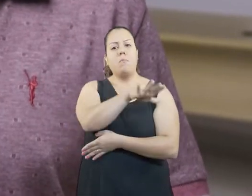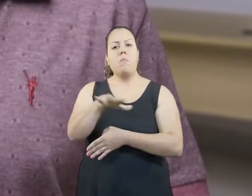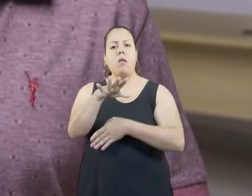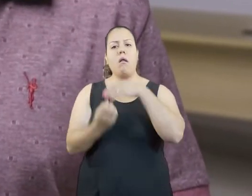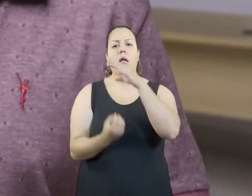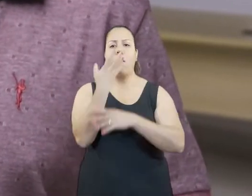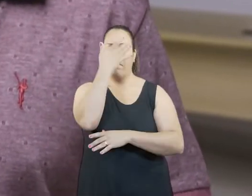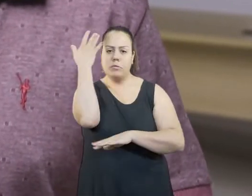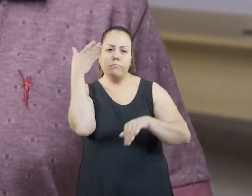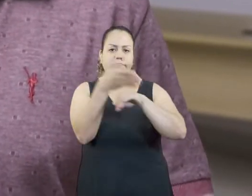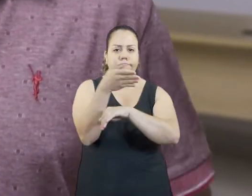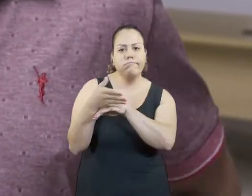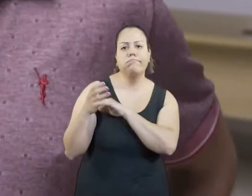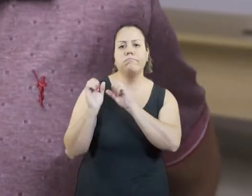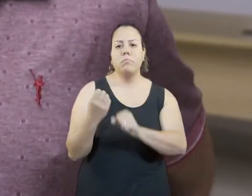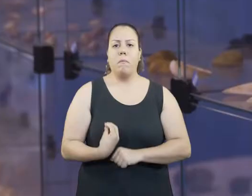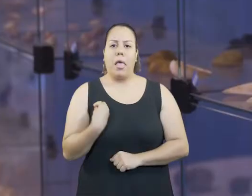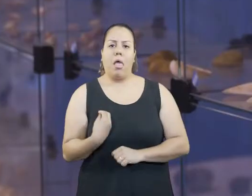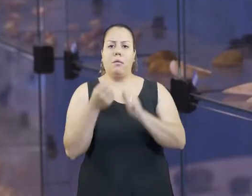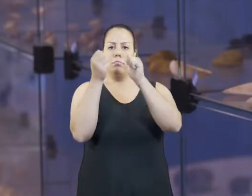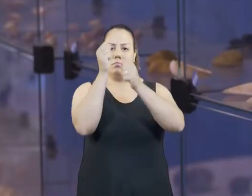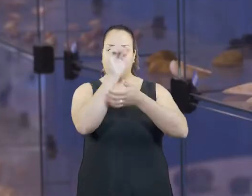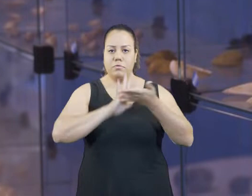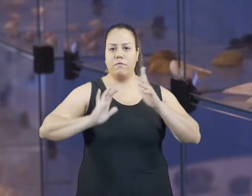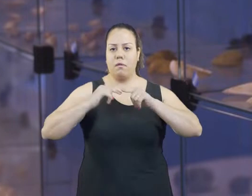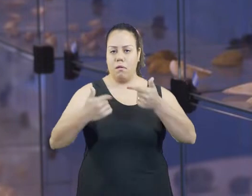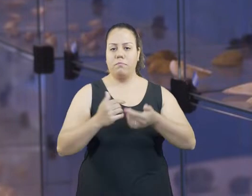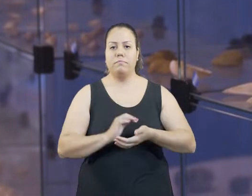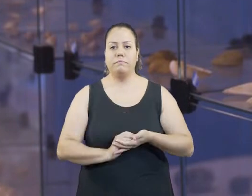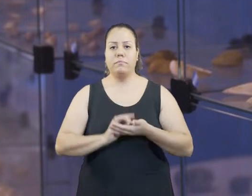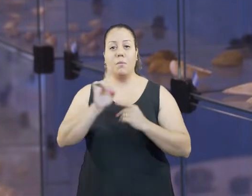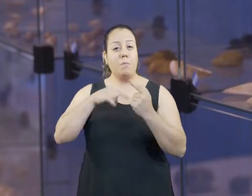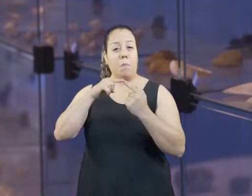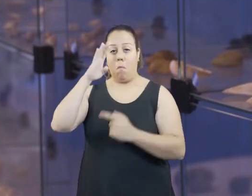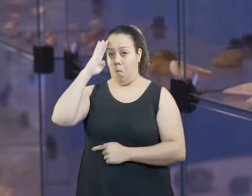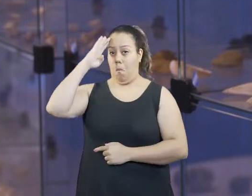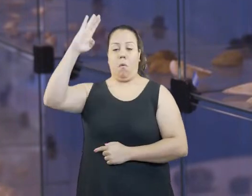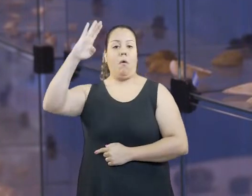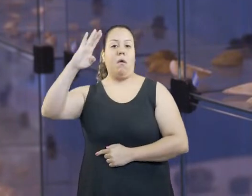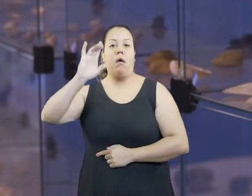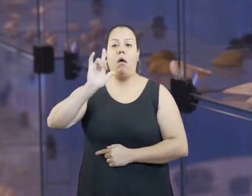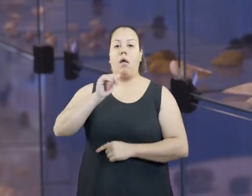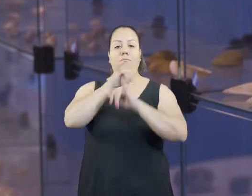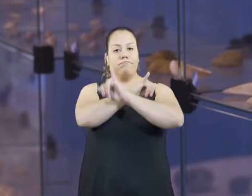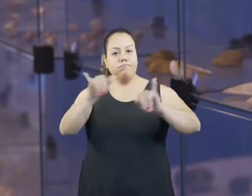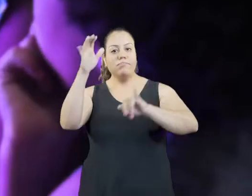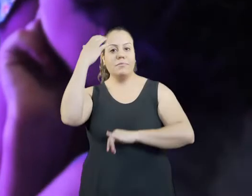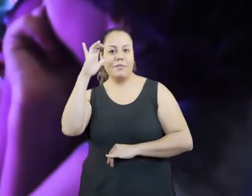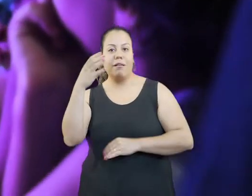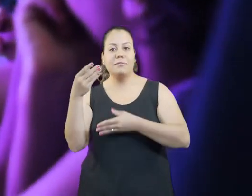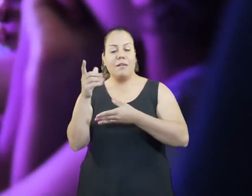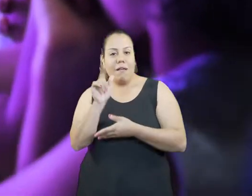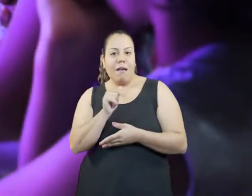as pessoas pudessem participar das atividades. O principal objetivo do Centro de Ciências é divulgar a ciência, é trazer a ciência